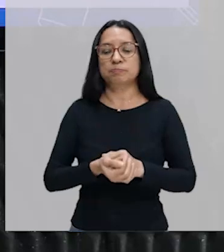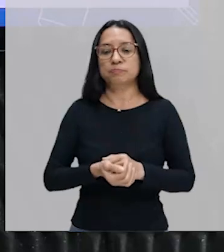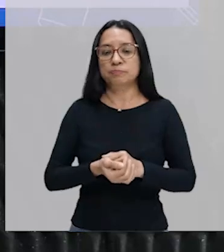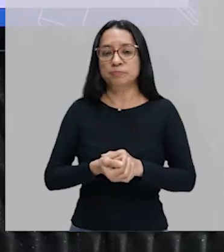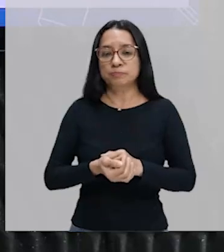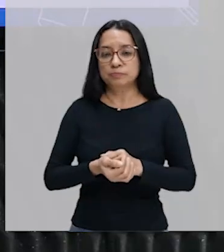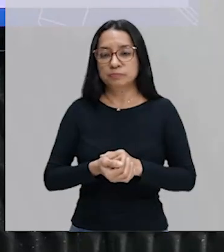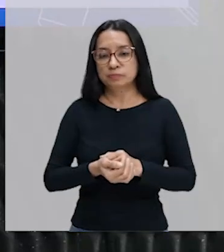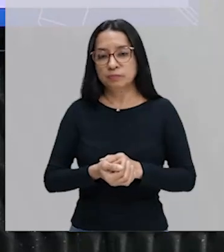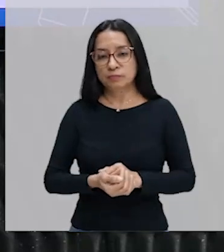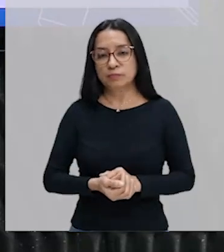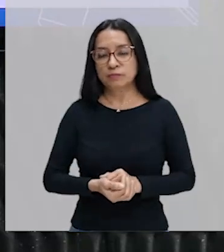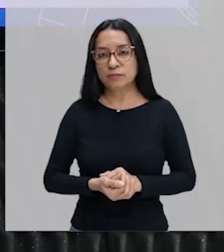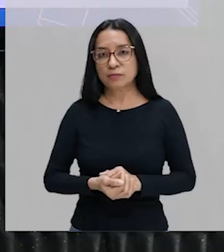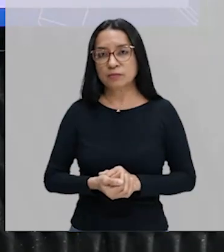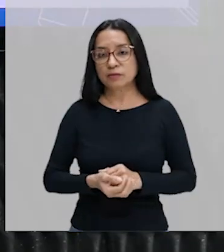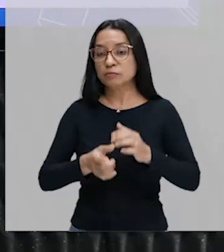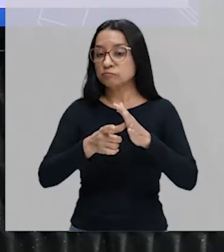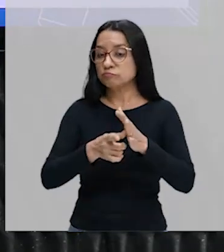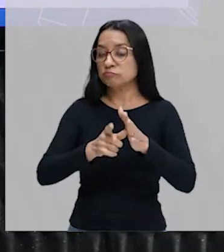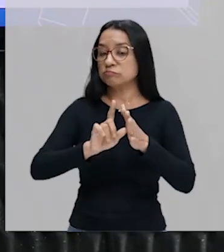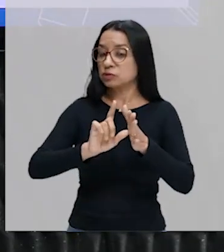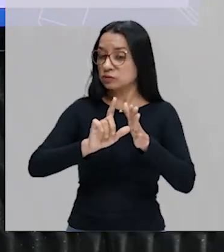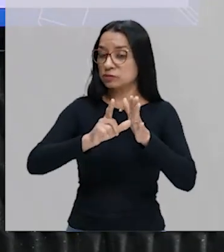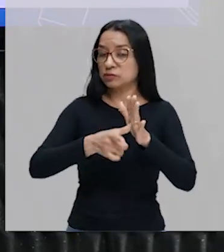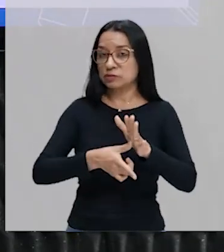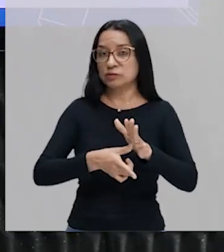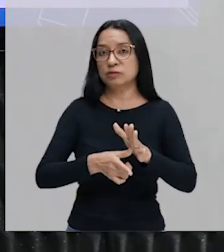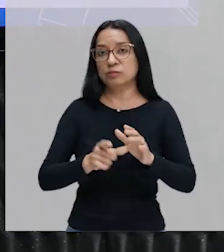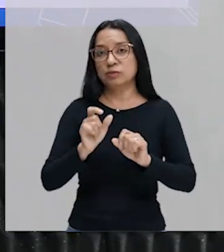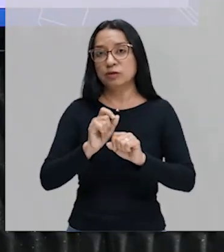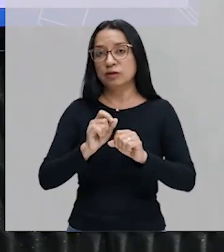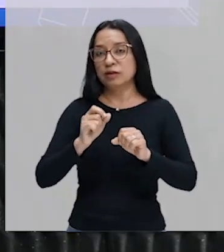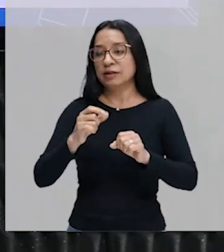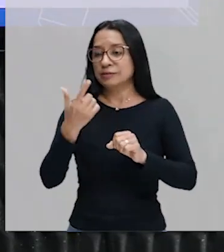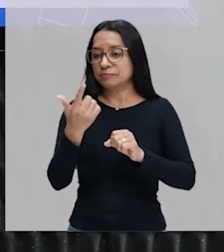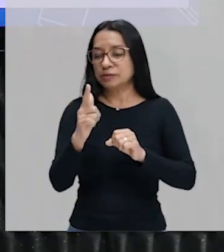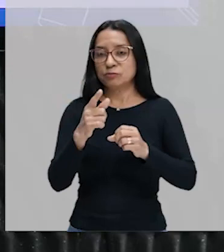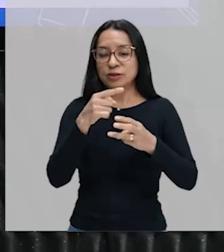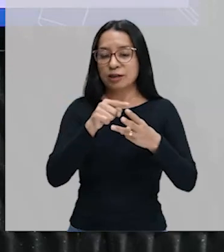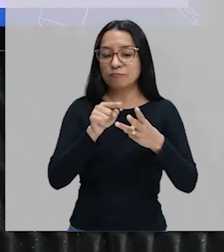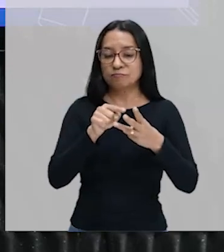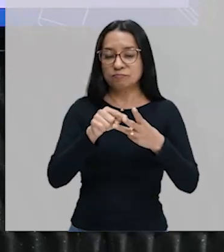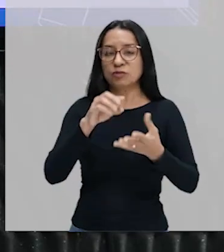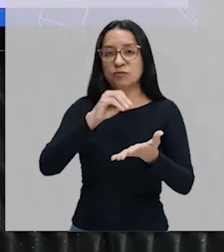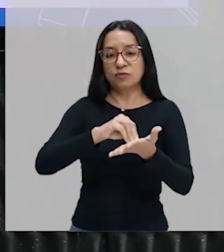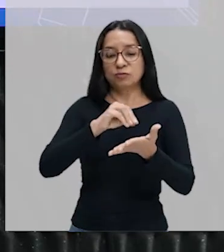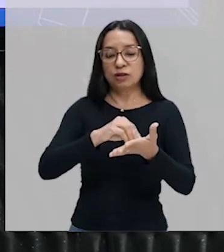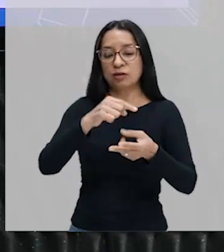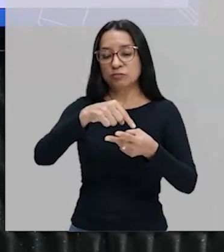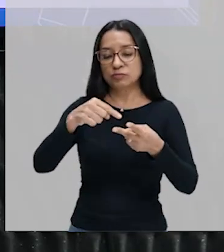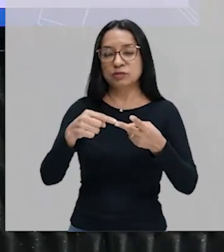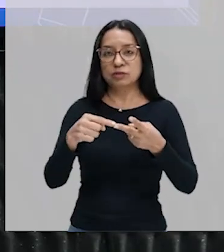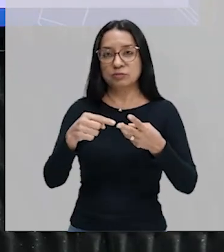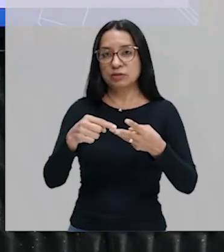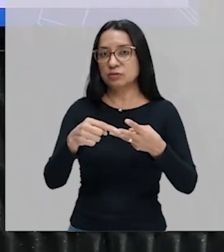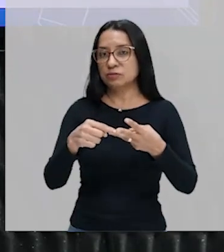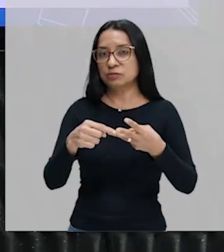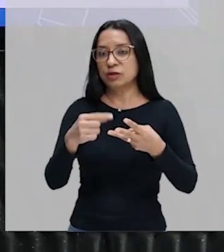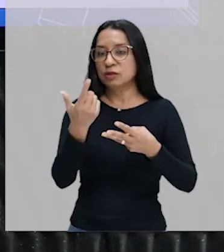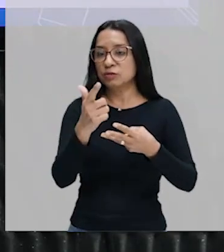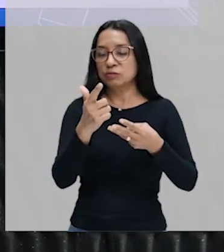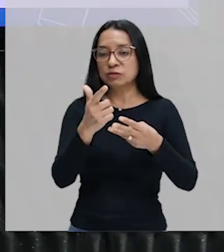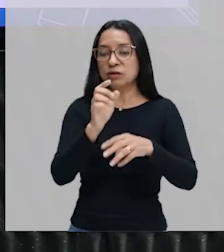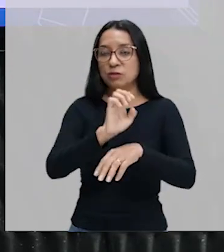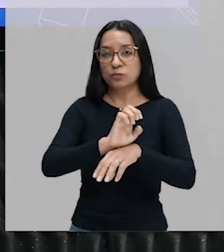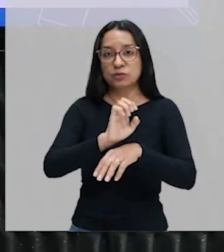eu já te antecipo. Sem um desses três elementos, não existe o Estado. Tá certo? O Estado,